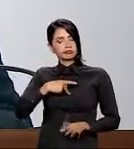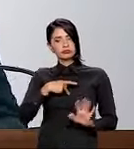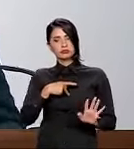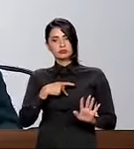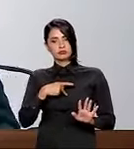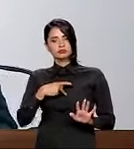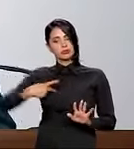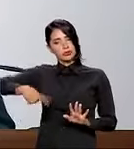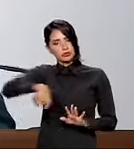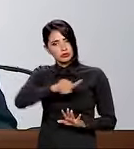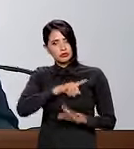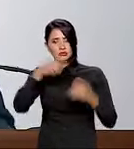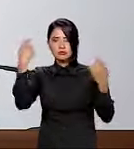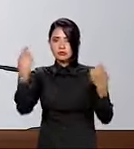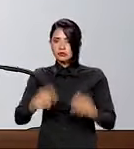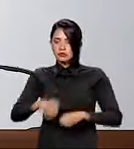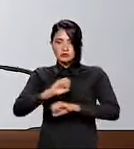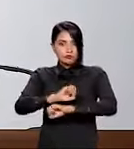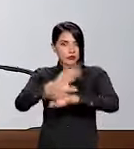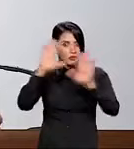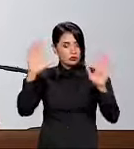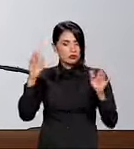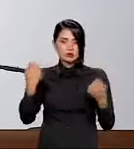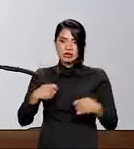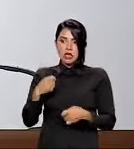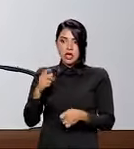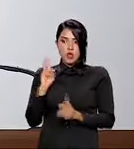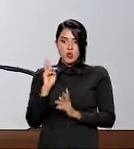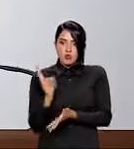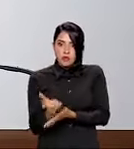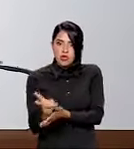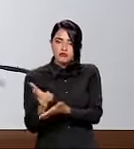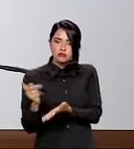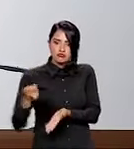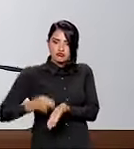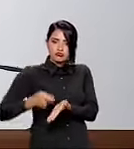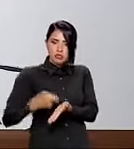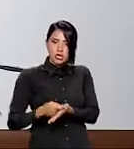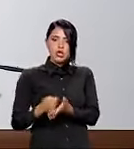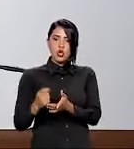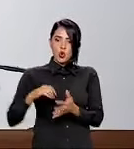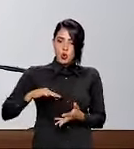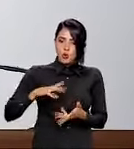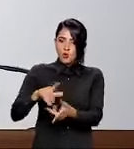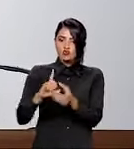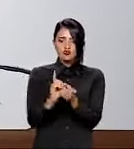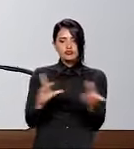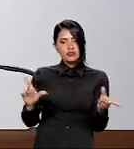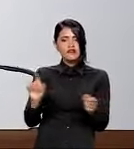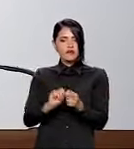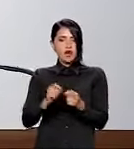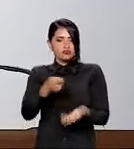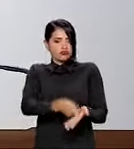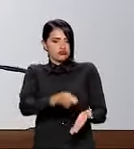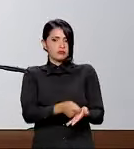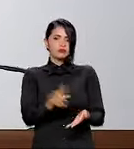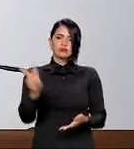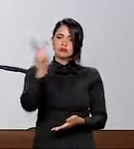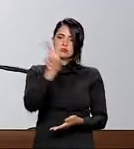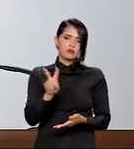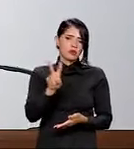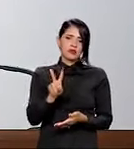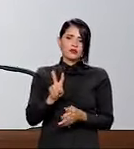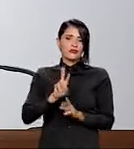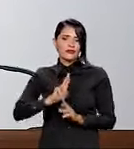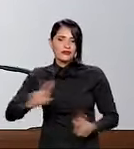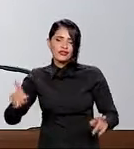gente tenha clareza, que a mesma exigência que o mundo democrático faz para a Venezuela, não faz para